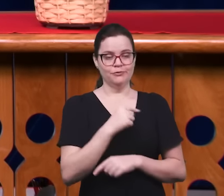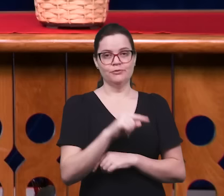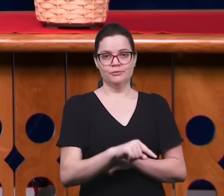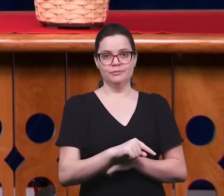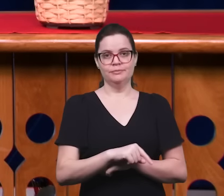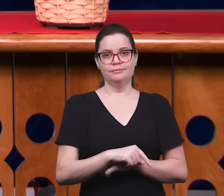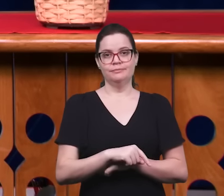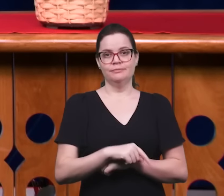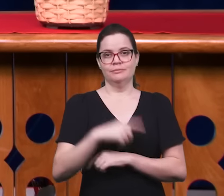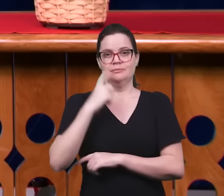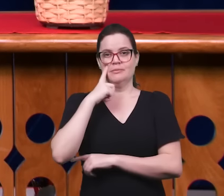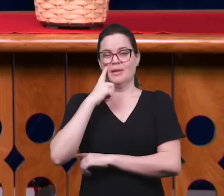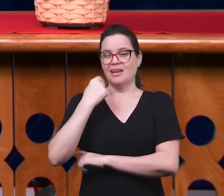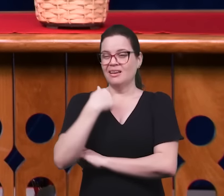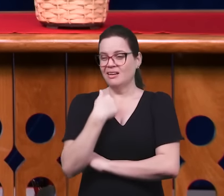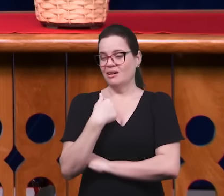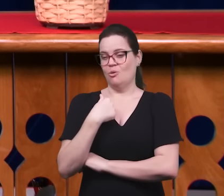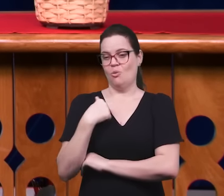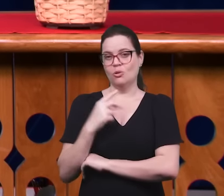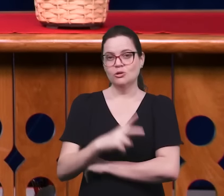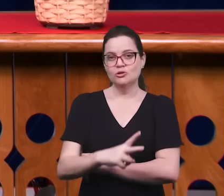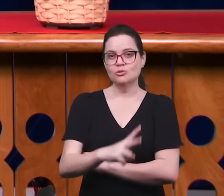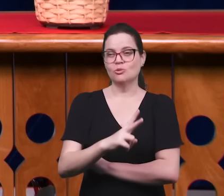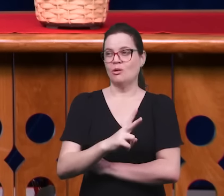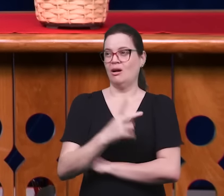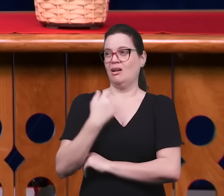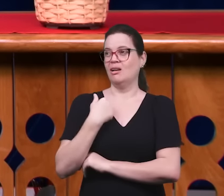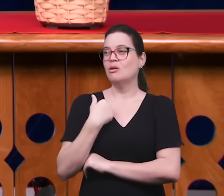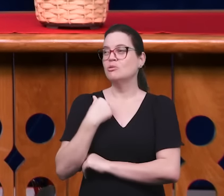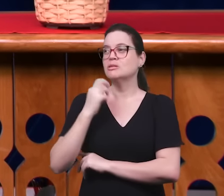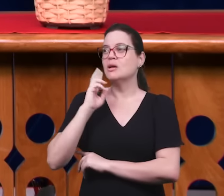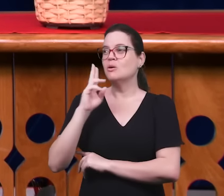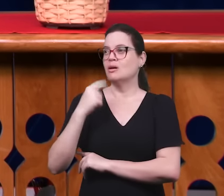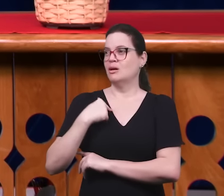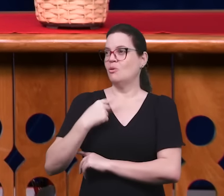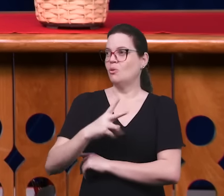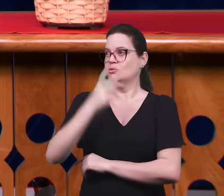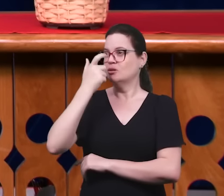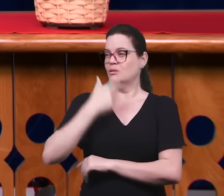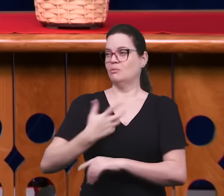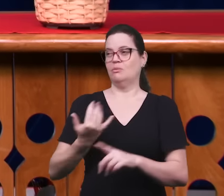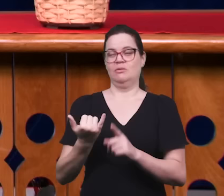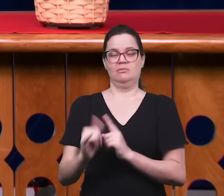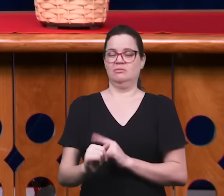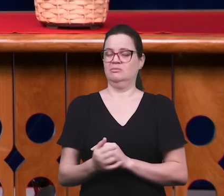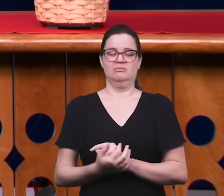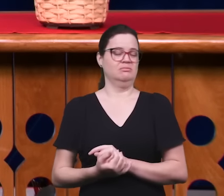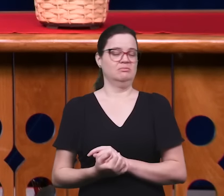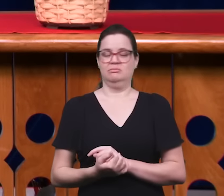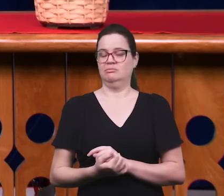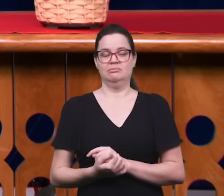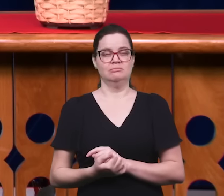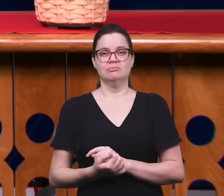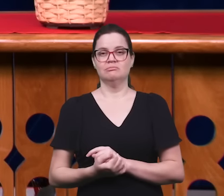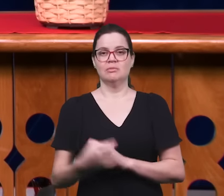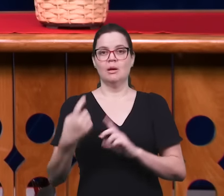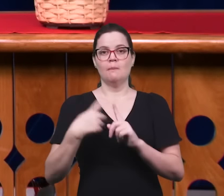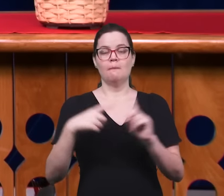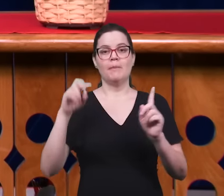até deseja não continuar mais a sua caminhada, a sua jornada como profeta, mas o